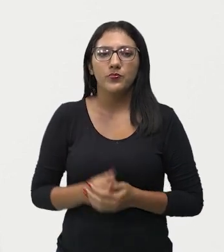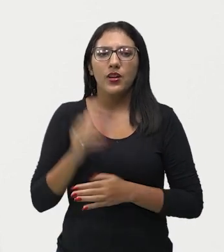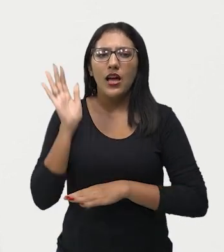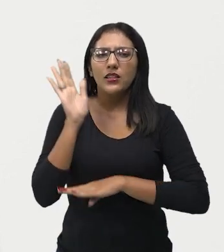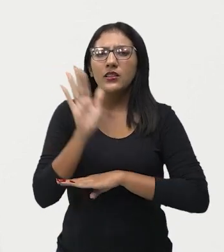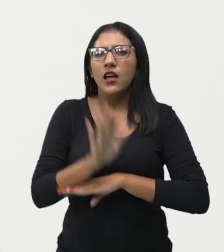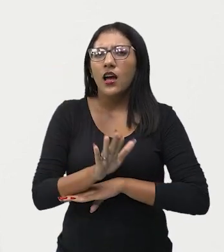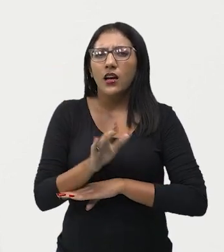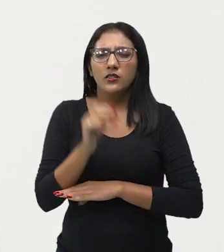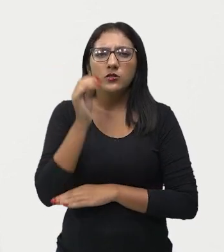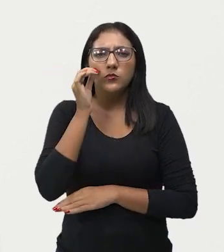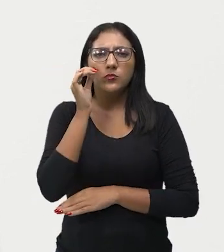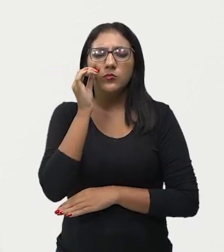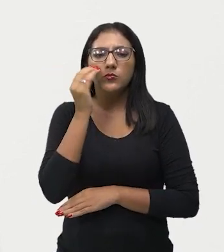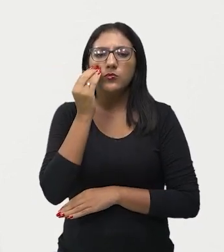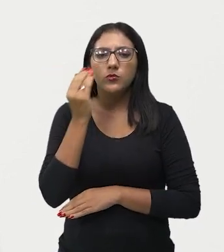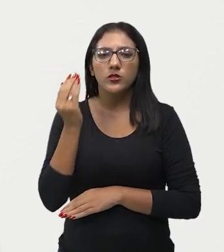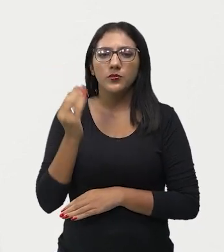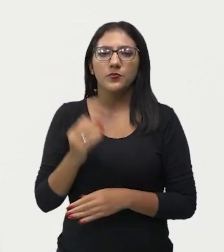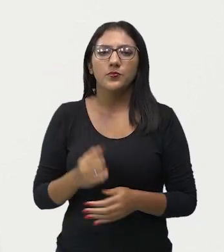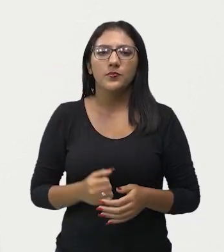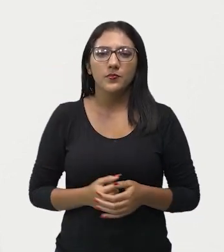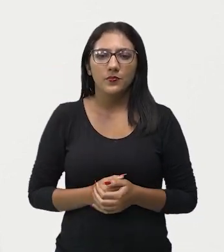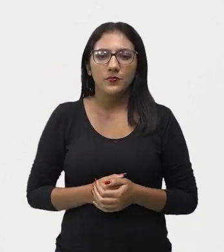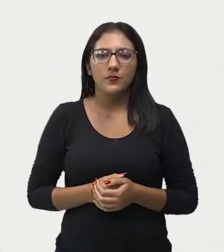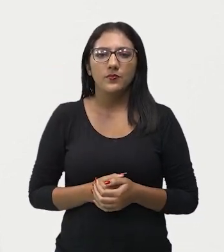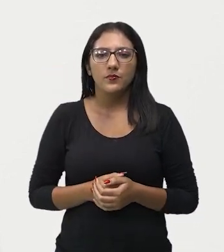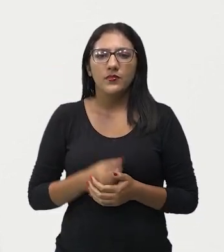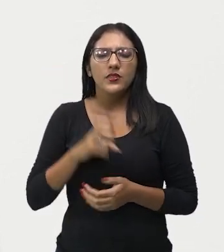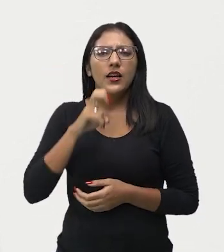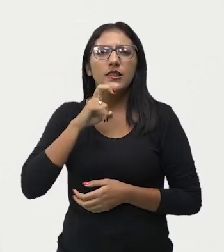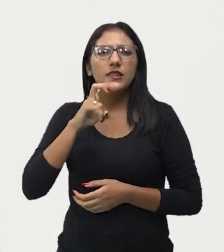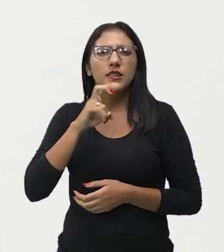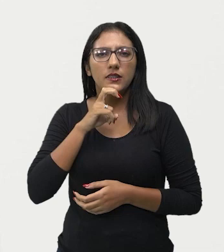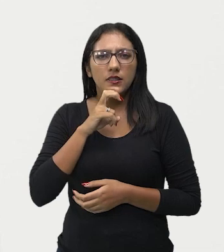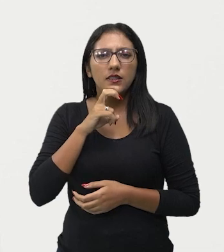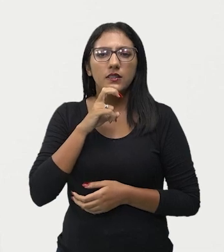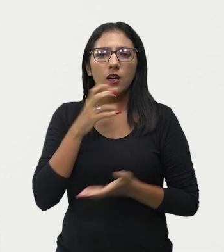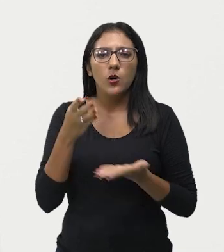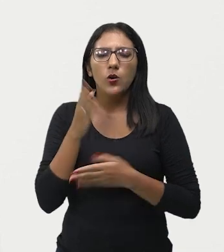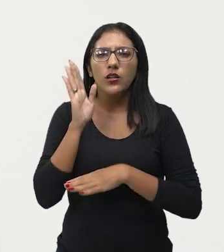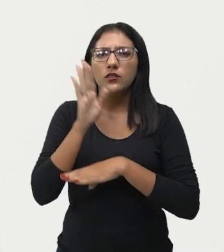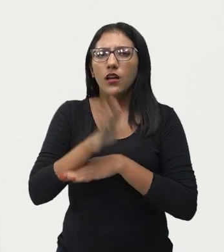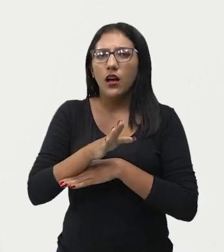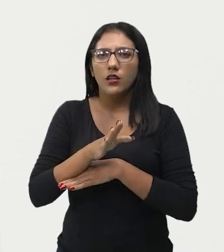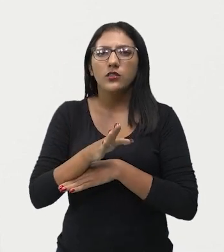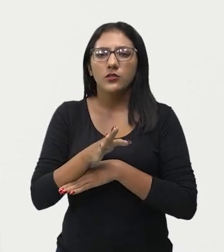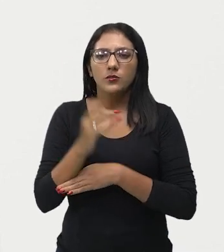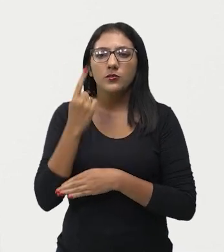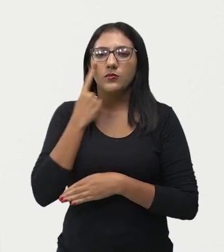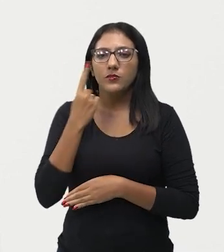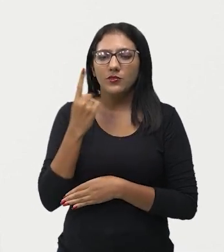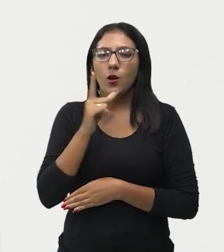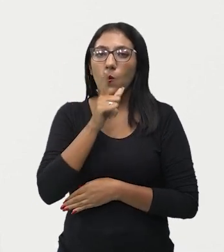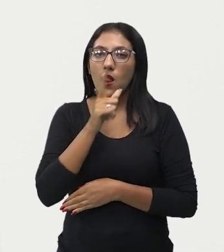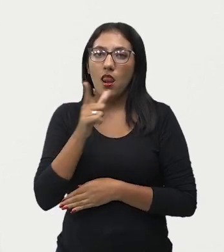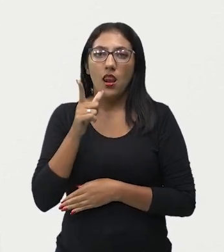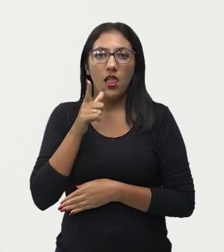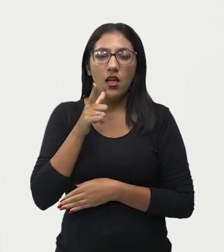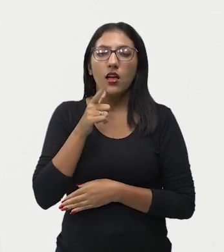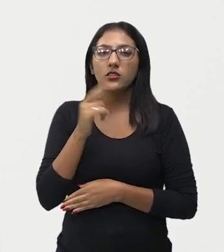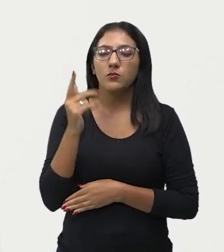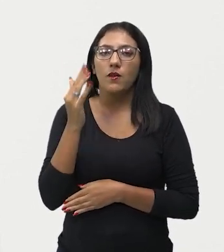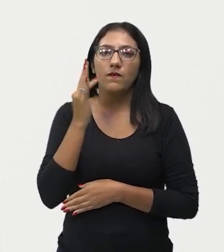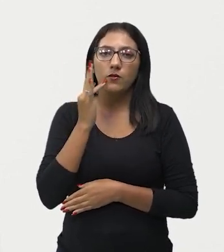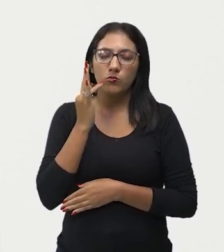tarde, o que será o lanche da tarde, de acordo com essa dieta semanal, na quinta-feira? O lanche da tarde será fruta. Então,